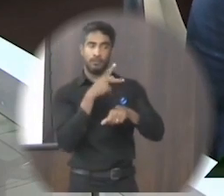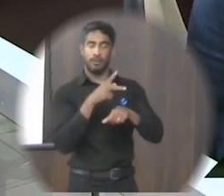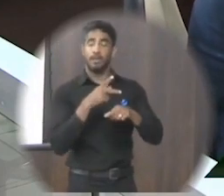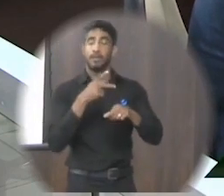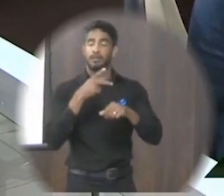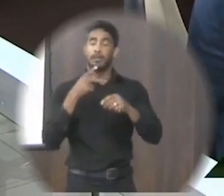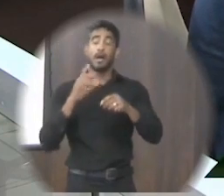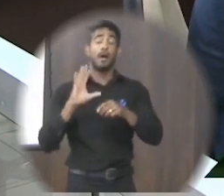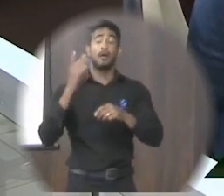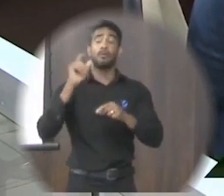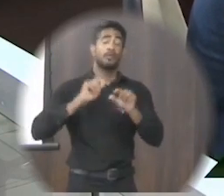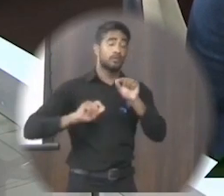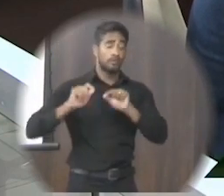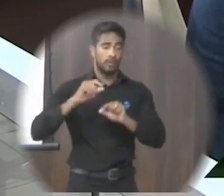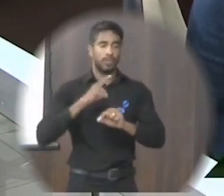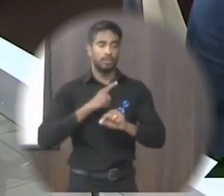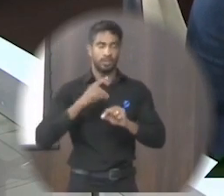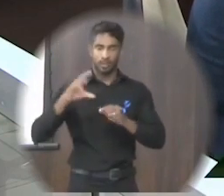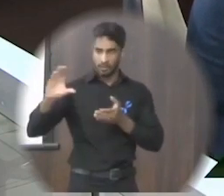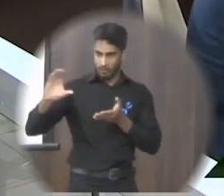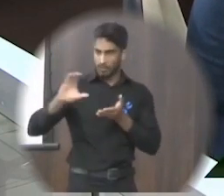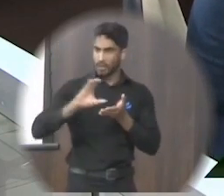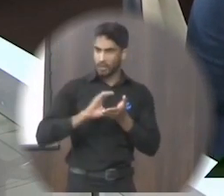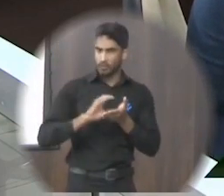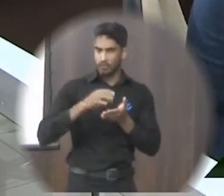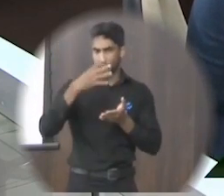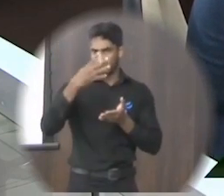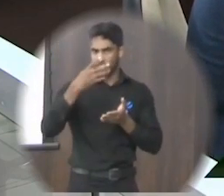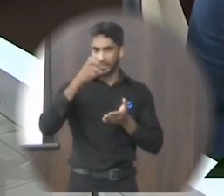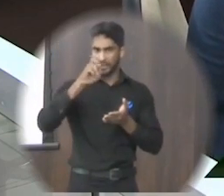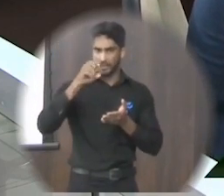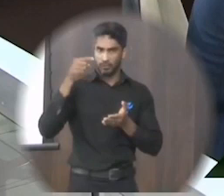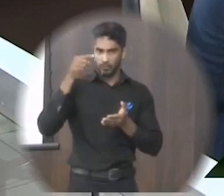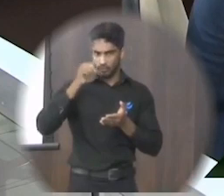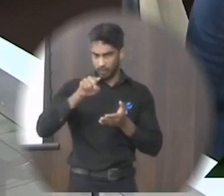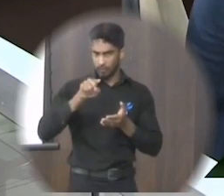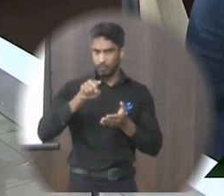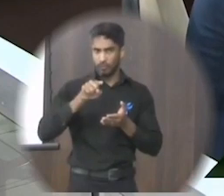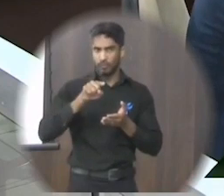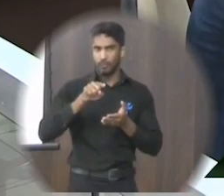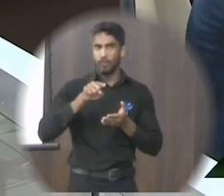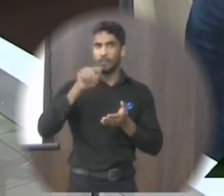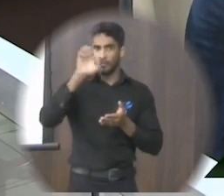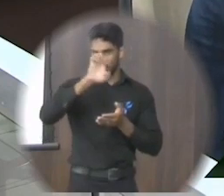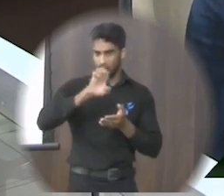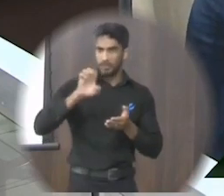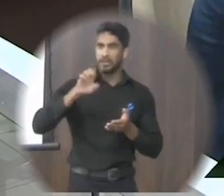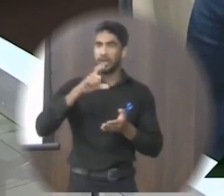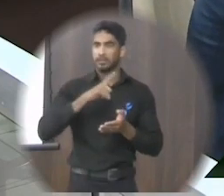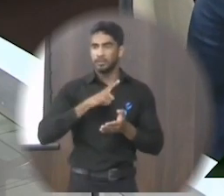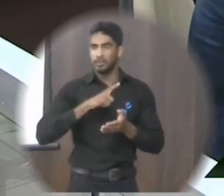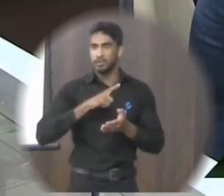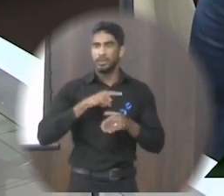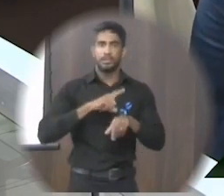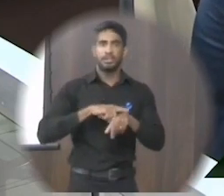O que acontece? A gente tinha um recurso de 45 mil pendente do Estado e tinha previsão de pagamento. Então